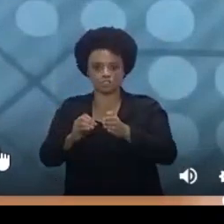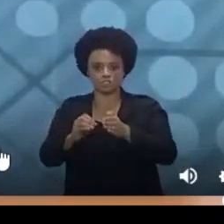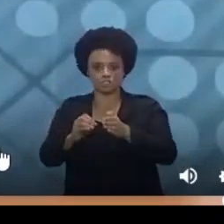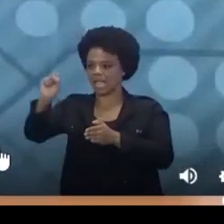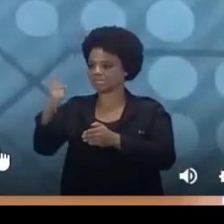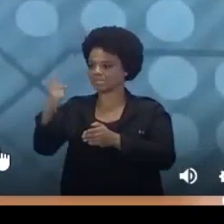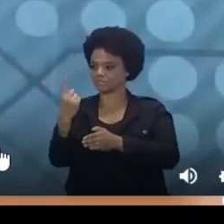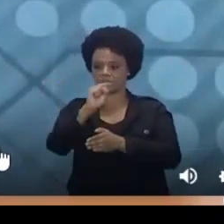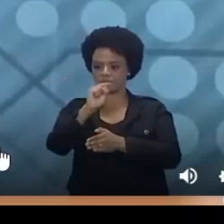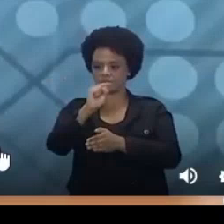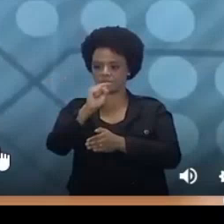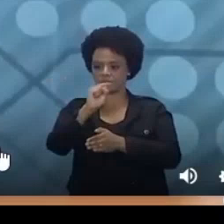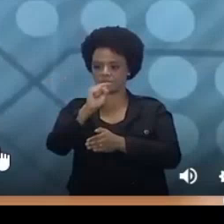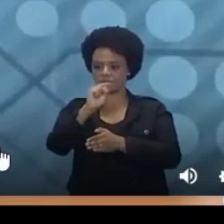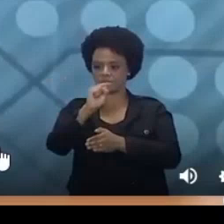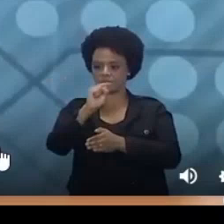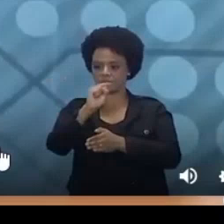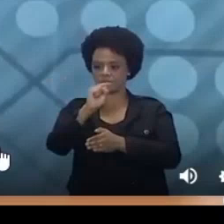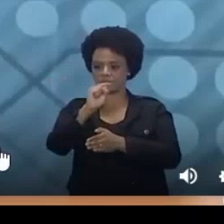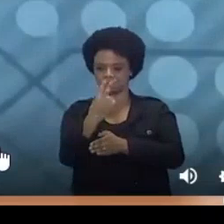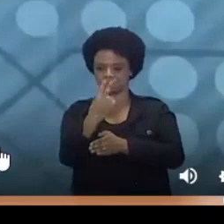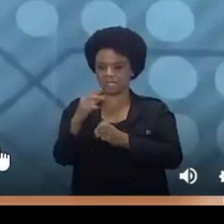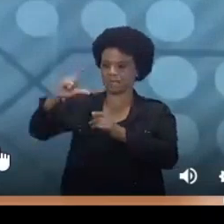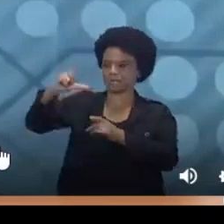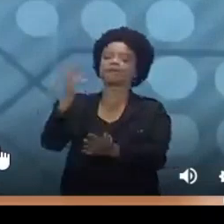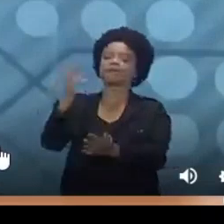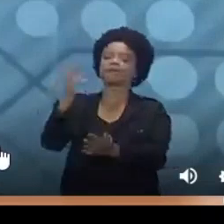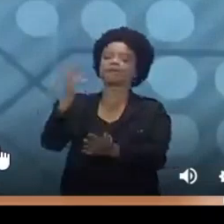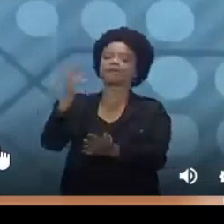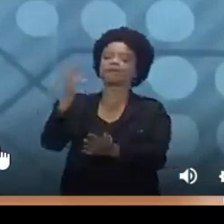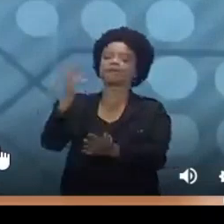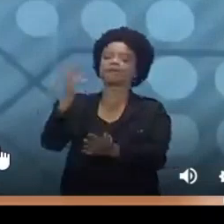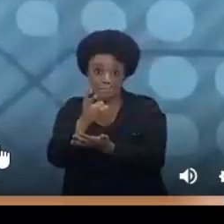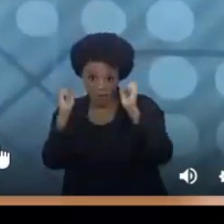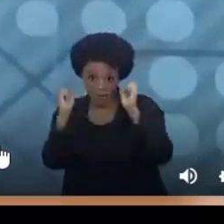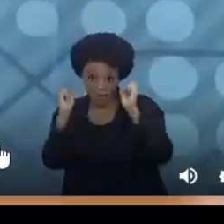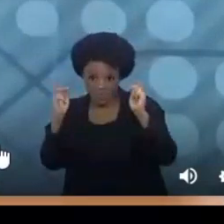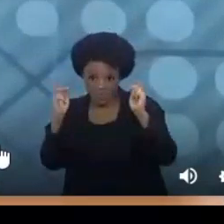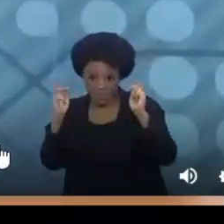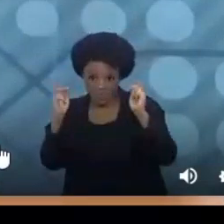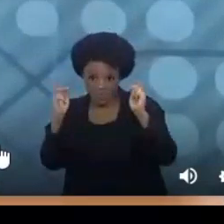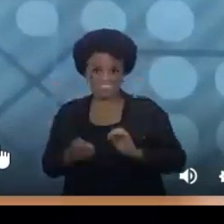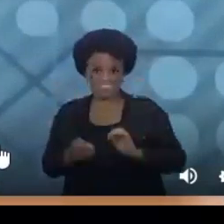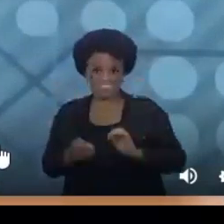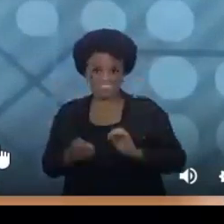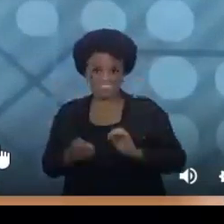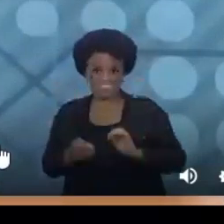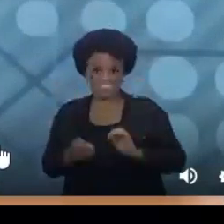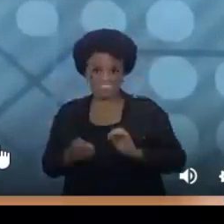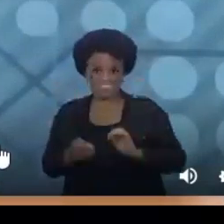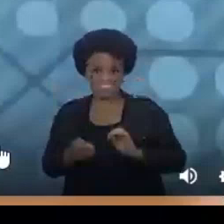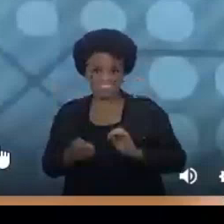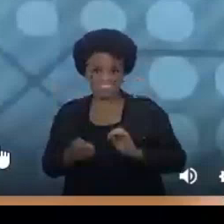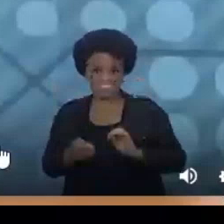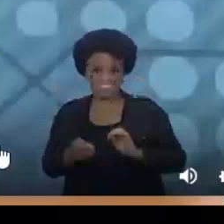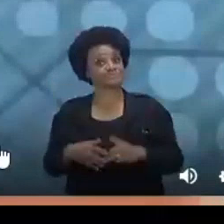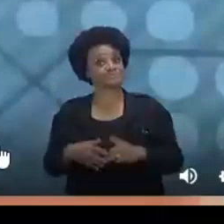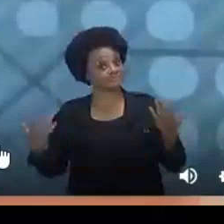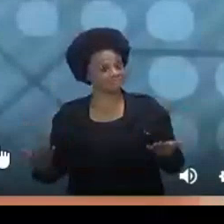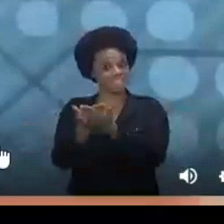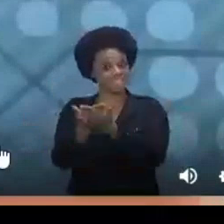os mesmos. As acelerações nos trechos vão permanecer as mesmas, ok? Então, gente, essa aula